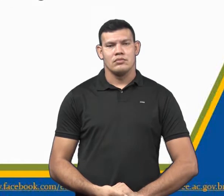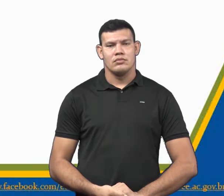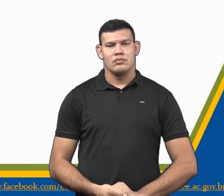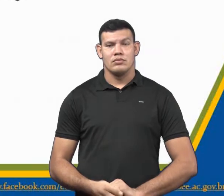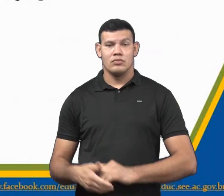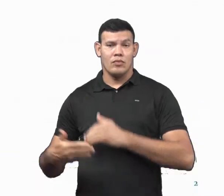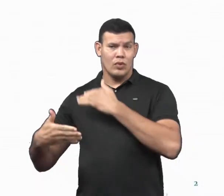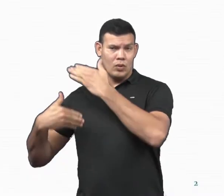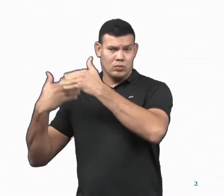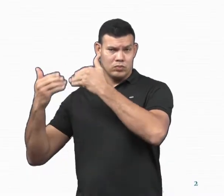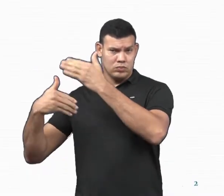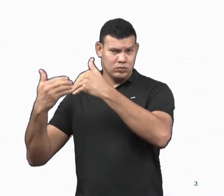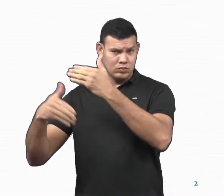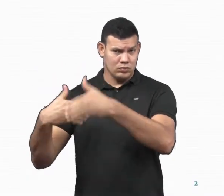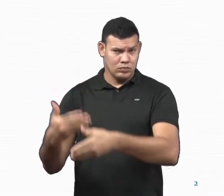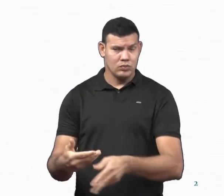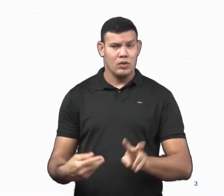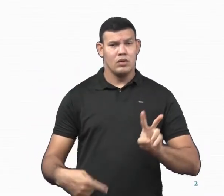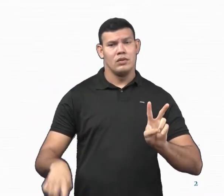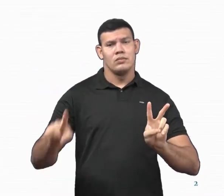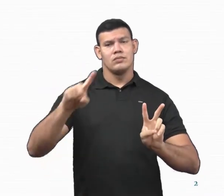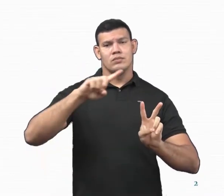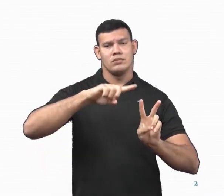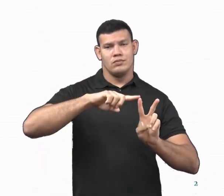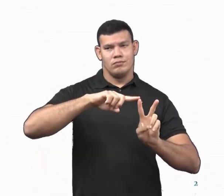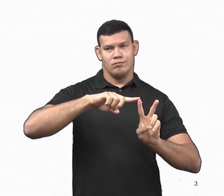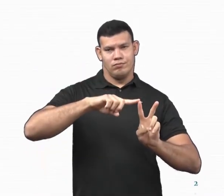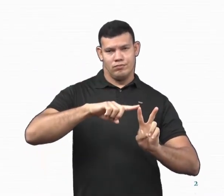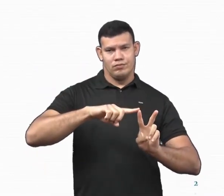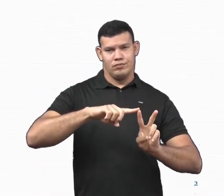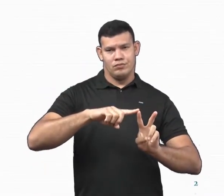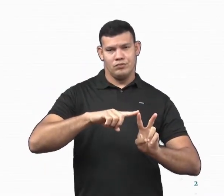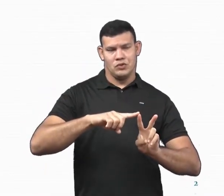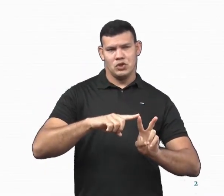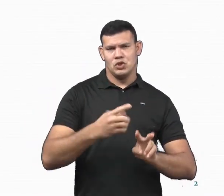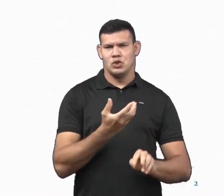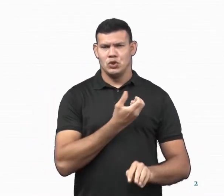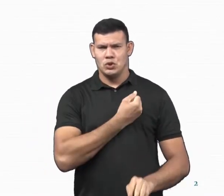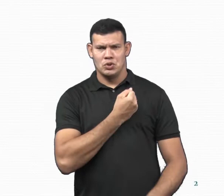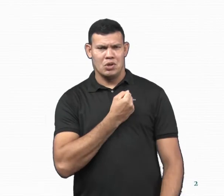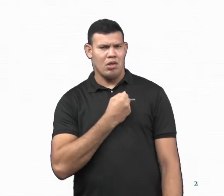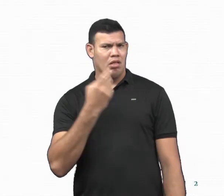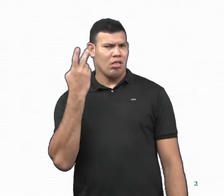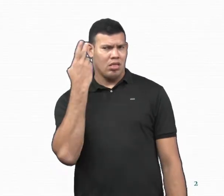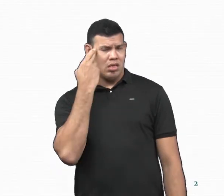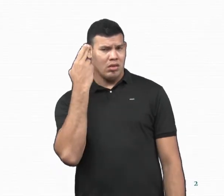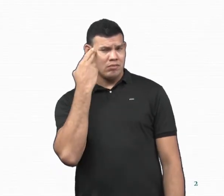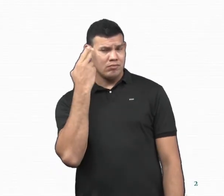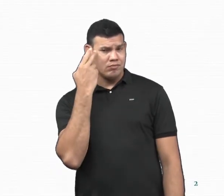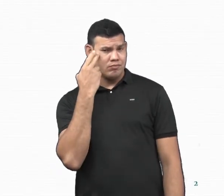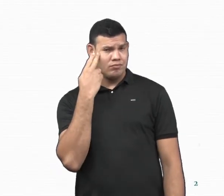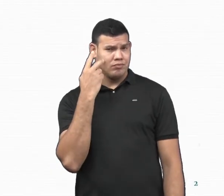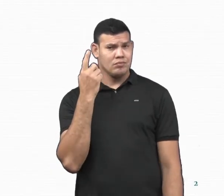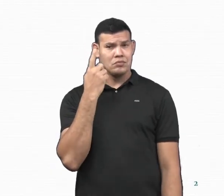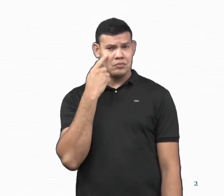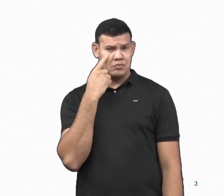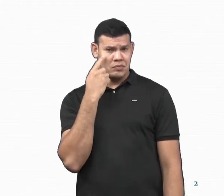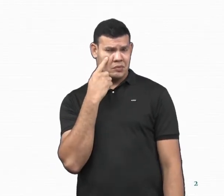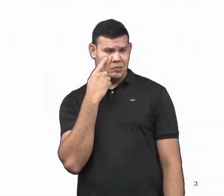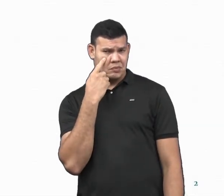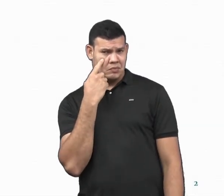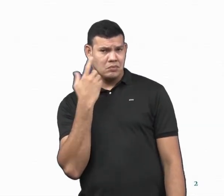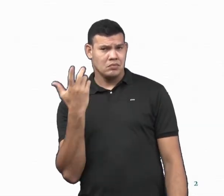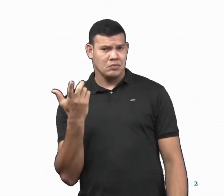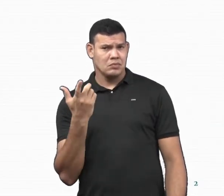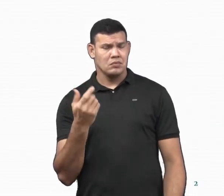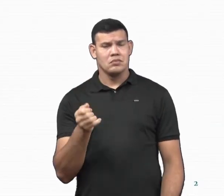Retomando o estudo de radiciação com números naturais, observe os exemplos. Então, lembra lá dos números